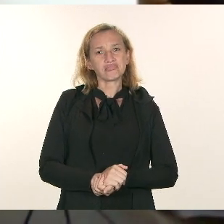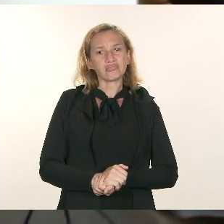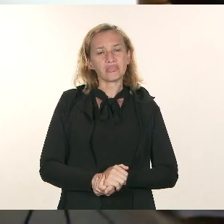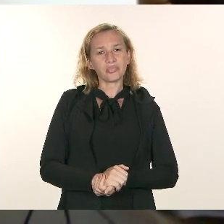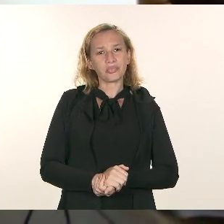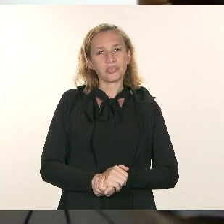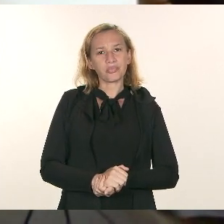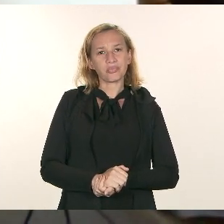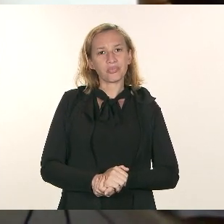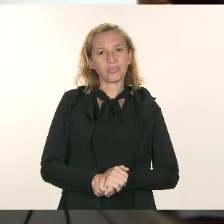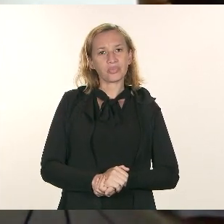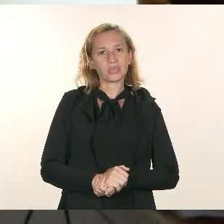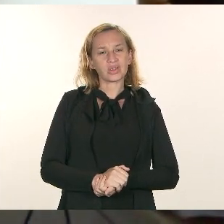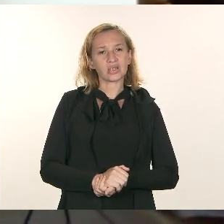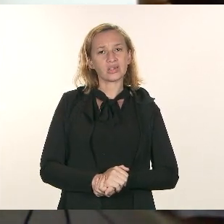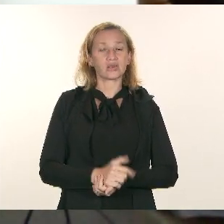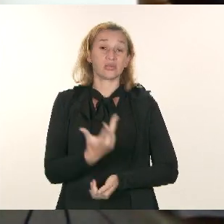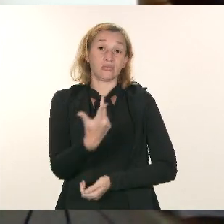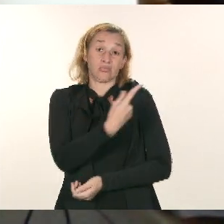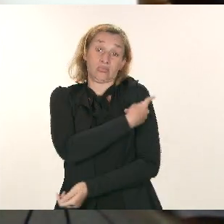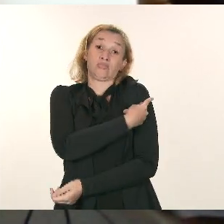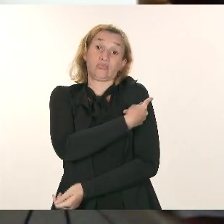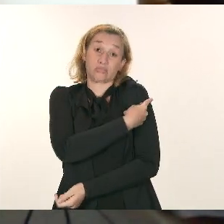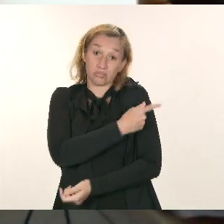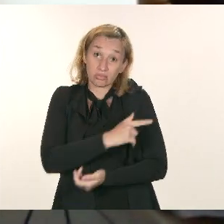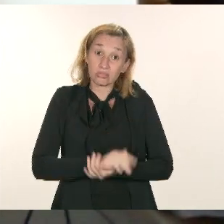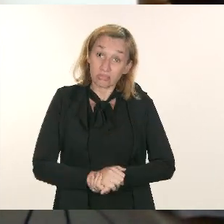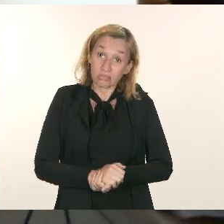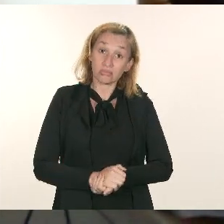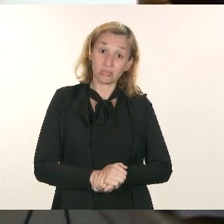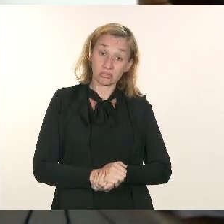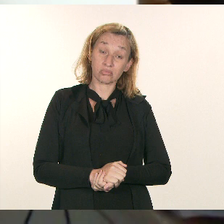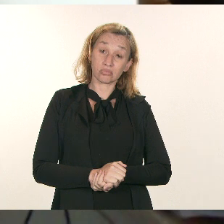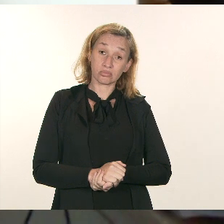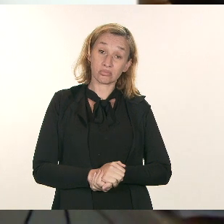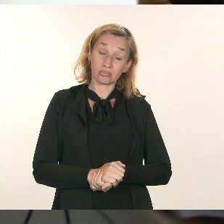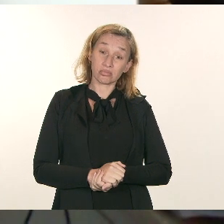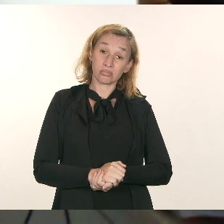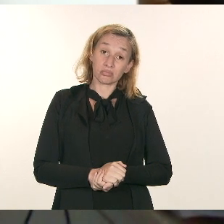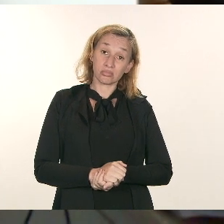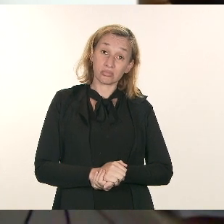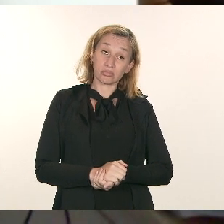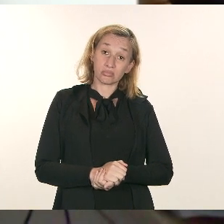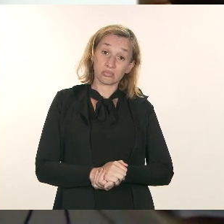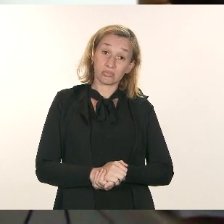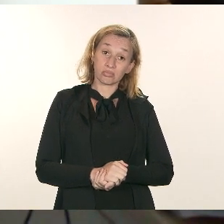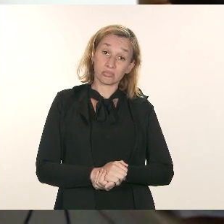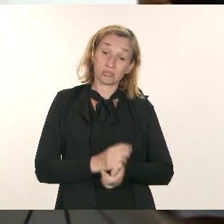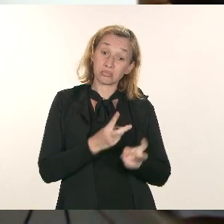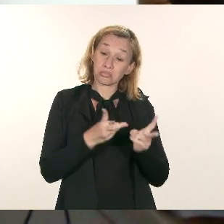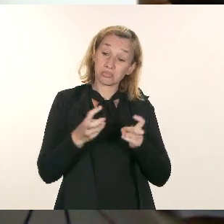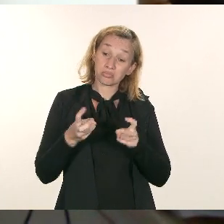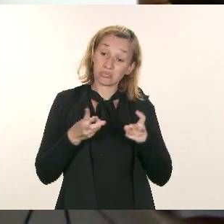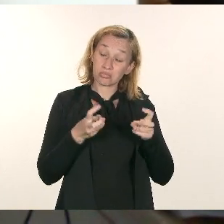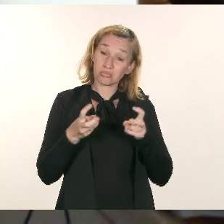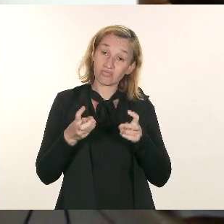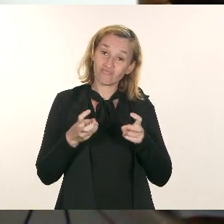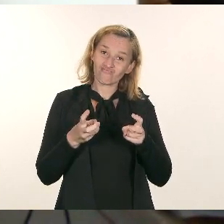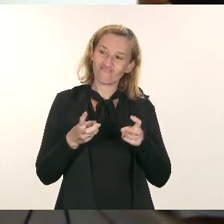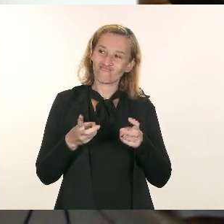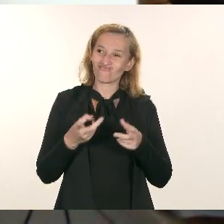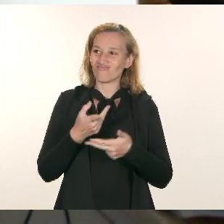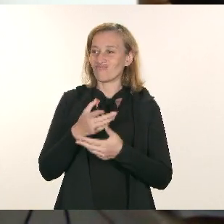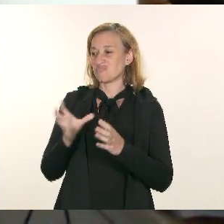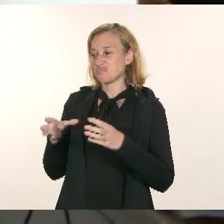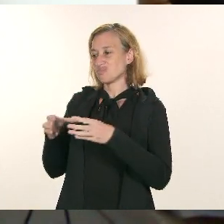E até mesmo nessa vacinação se verifica não